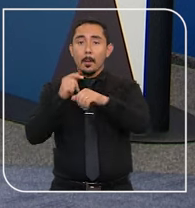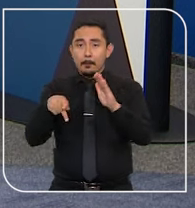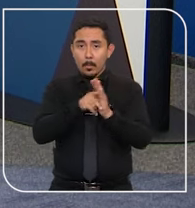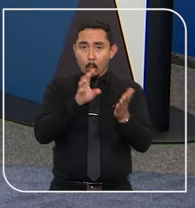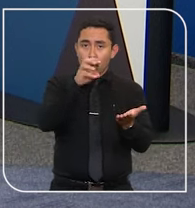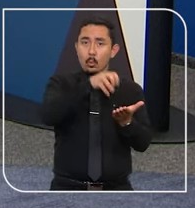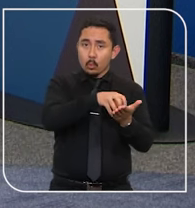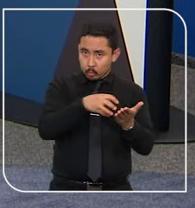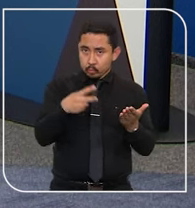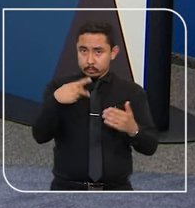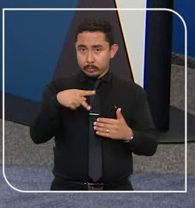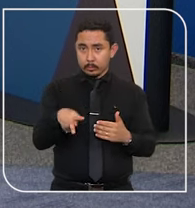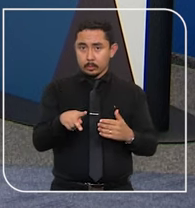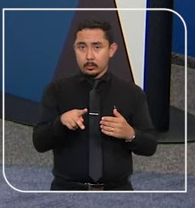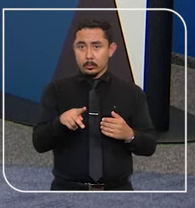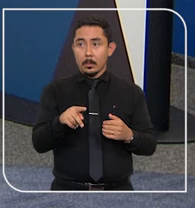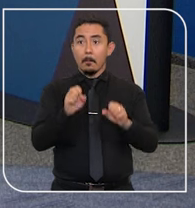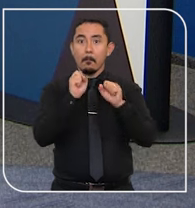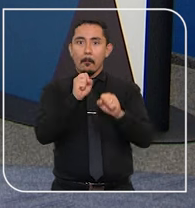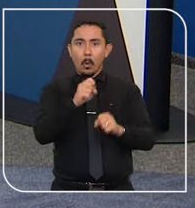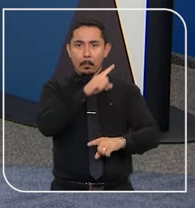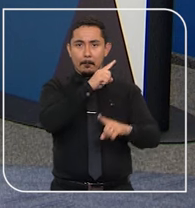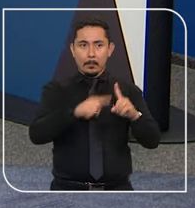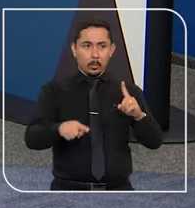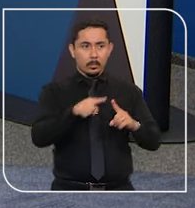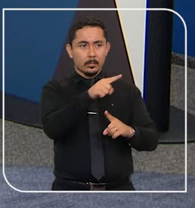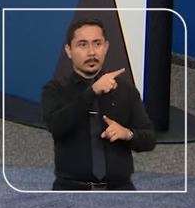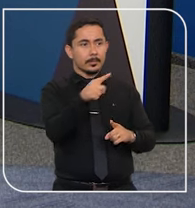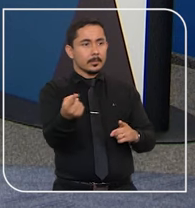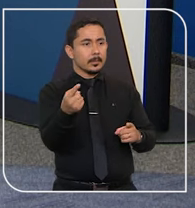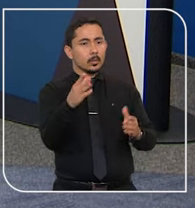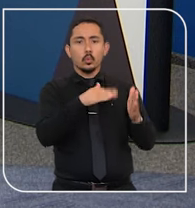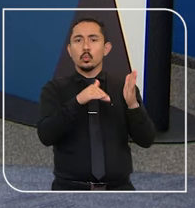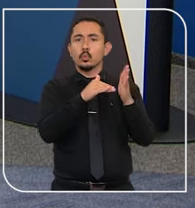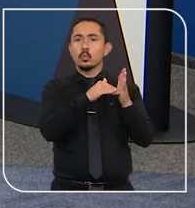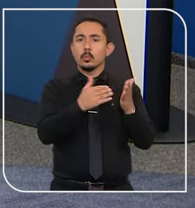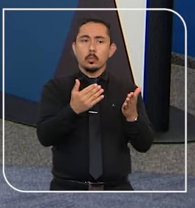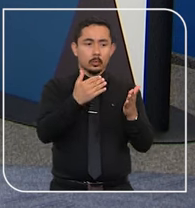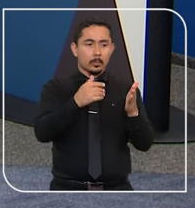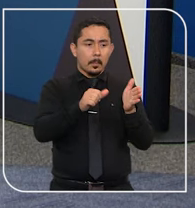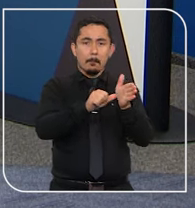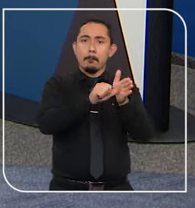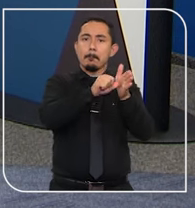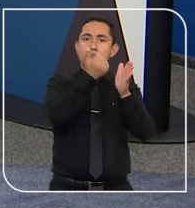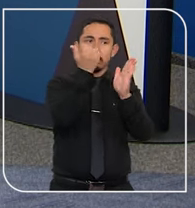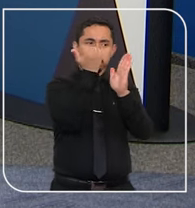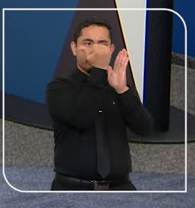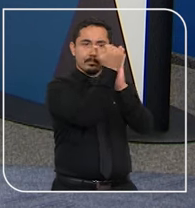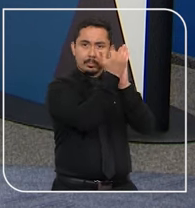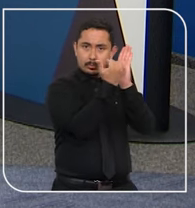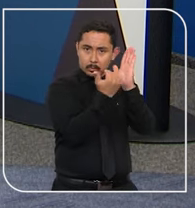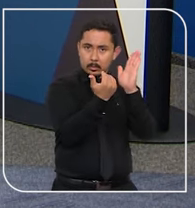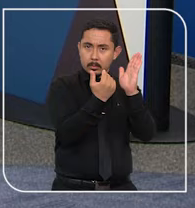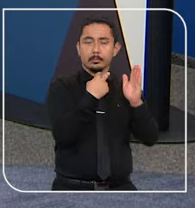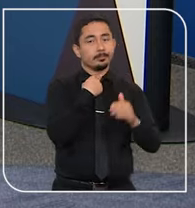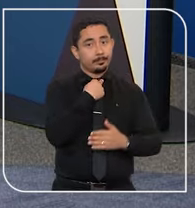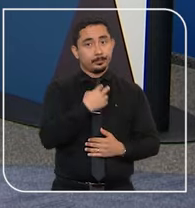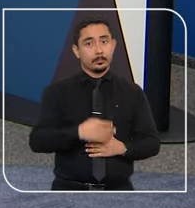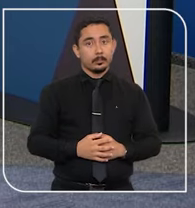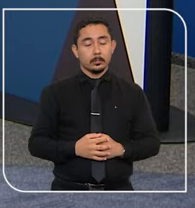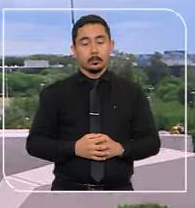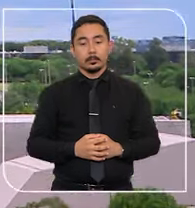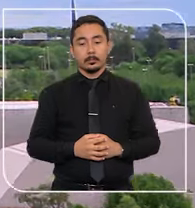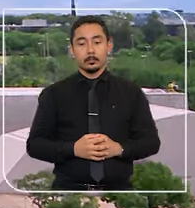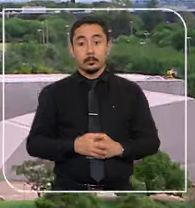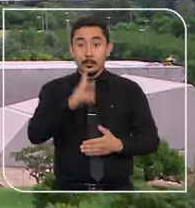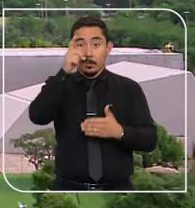aprovados em concurso público não pode restringir a preferência de candidatos mais bem colocados entenda a